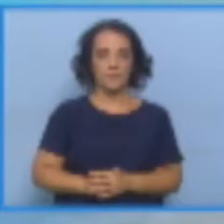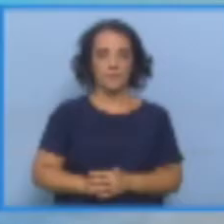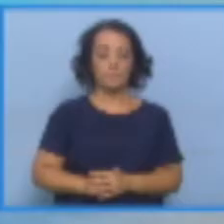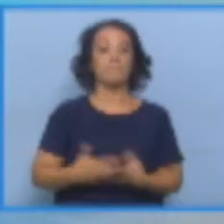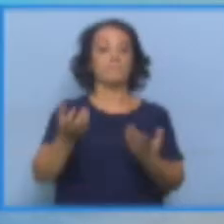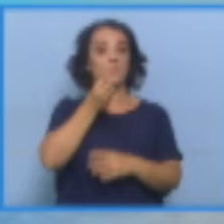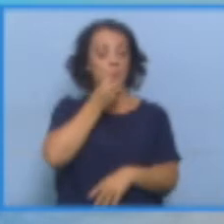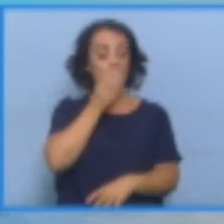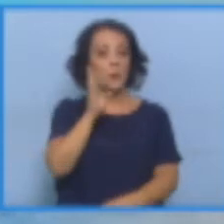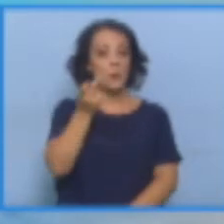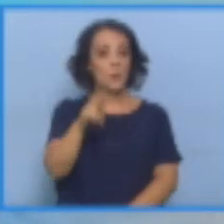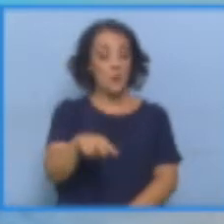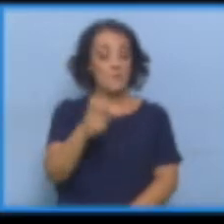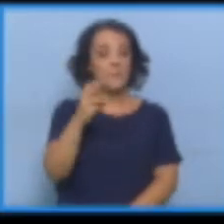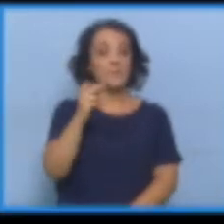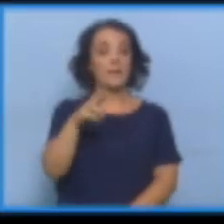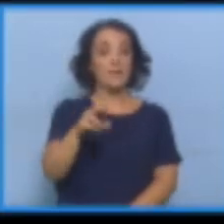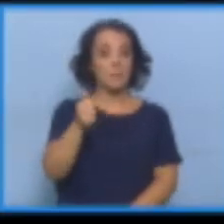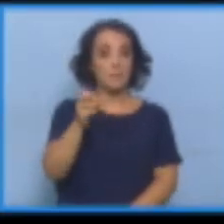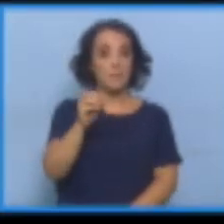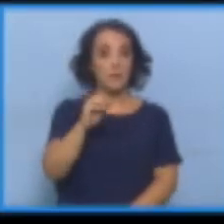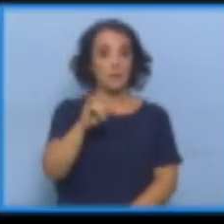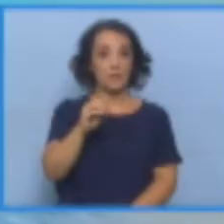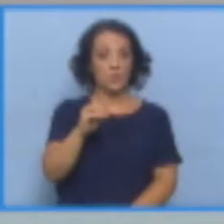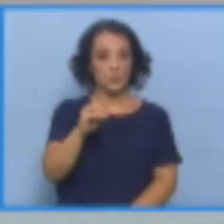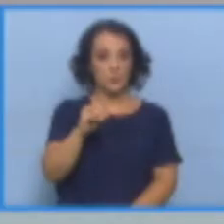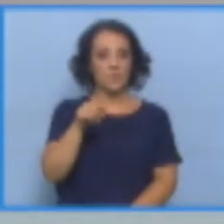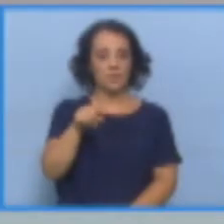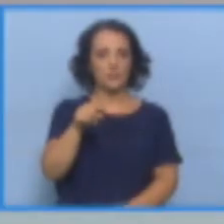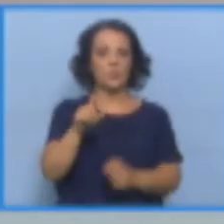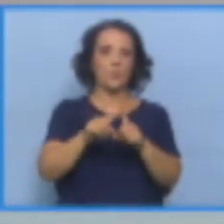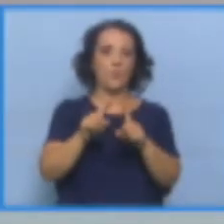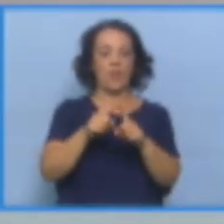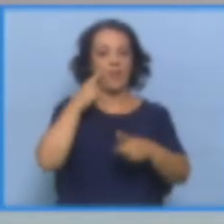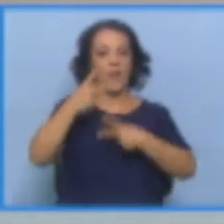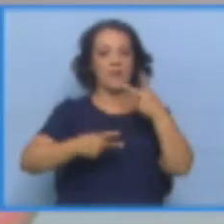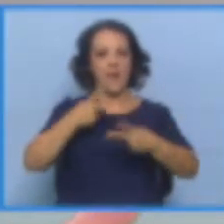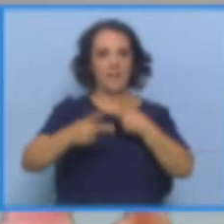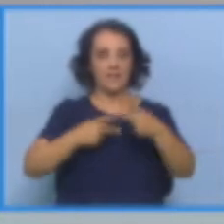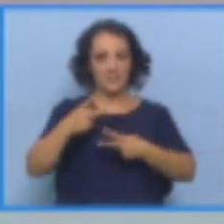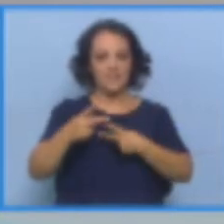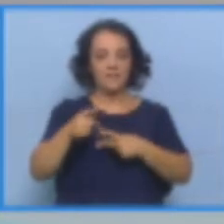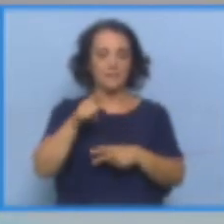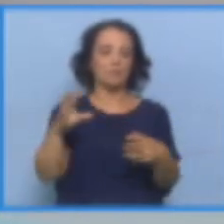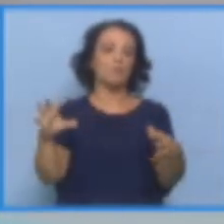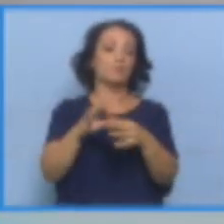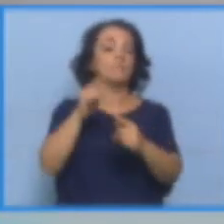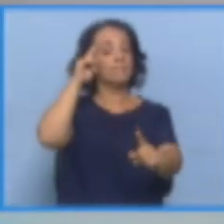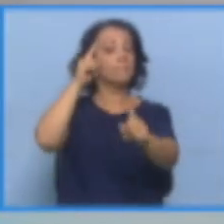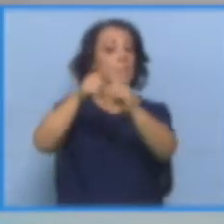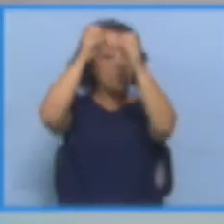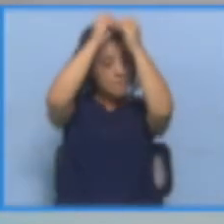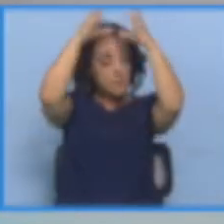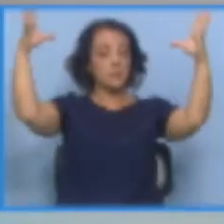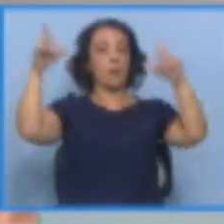Muito bem, Juan Ambrosio. Neste salto na análise. Exatamente. Mas que tem a ver com a missão, porque a missão